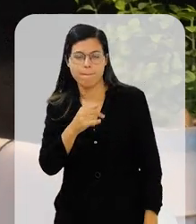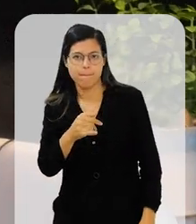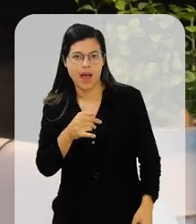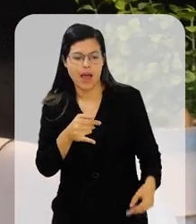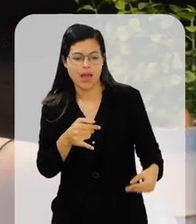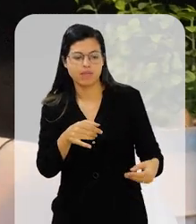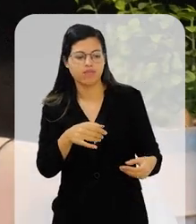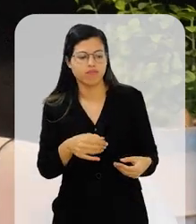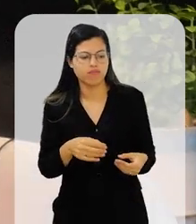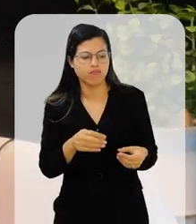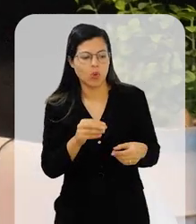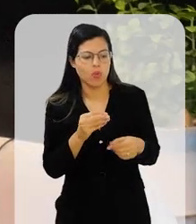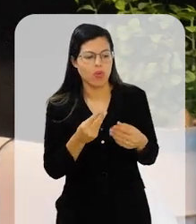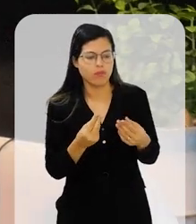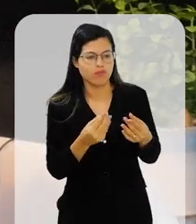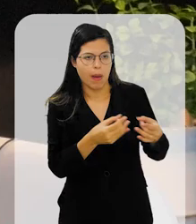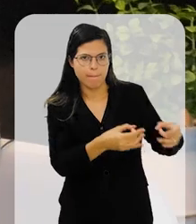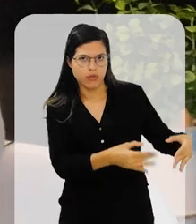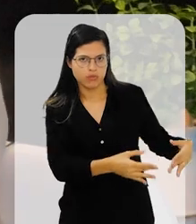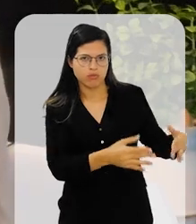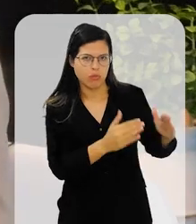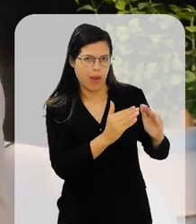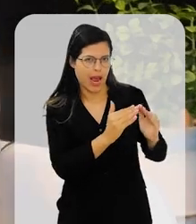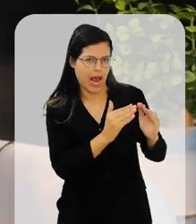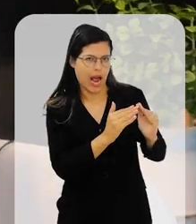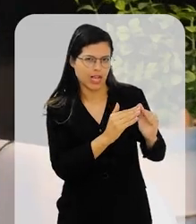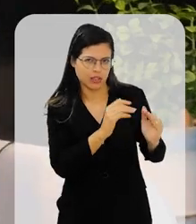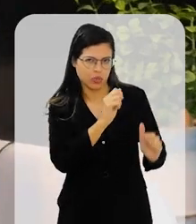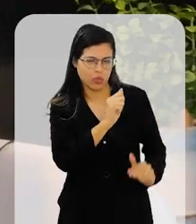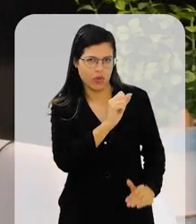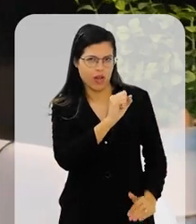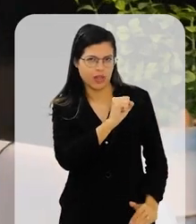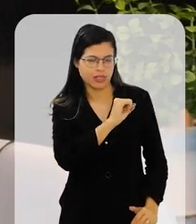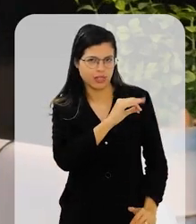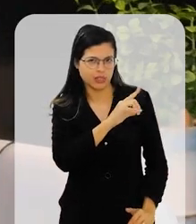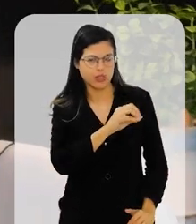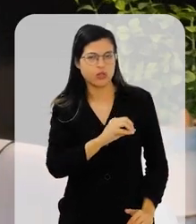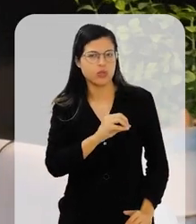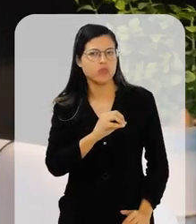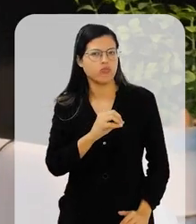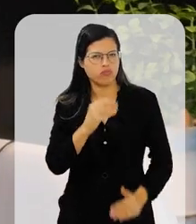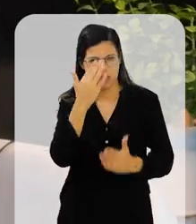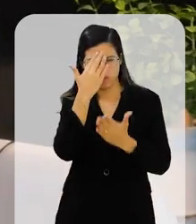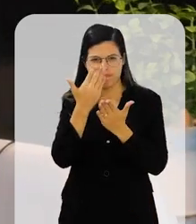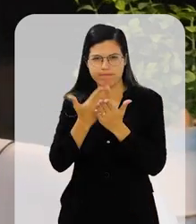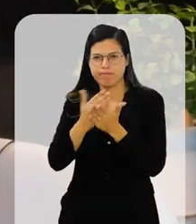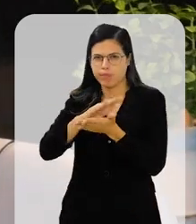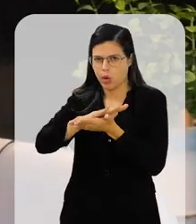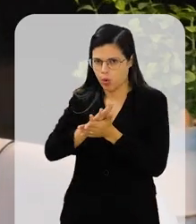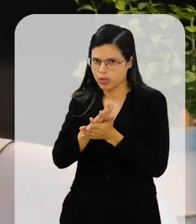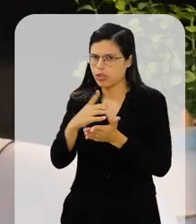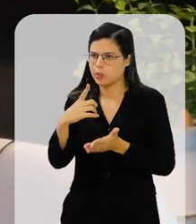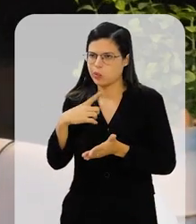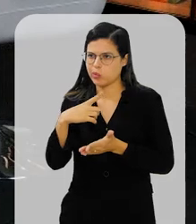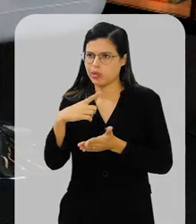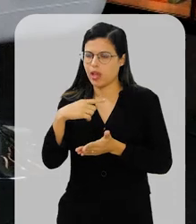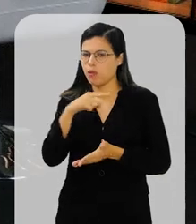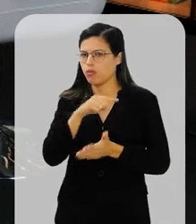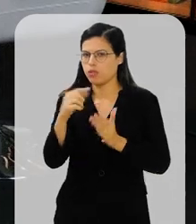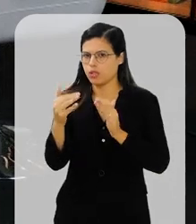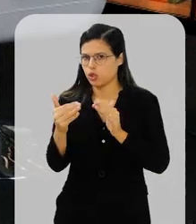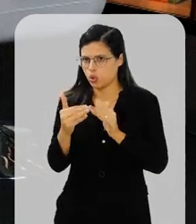pai, numa casa de repouso. Eu acredito que ainda tenha muito preconceito acerca disso.